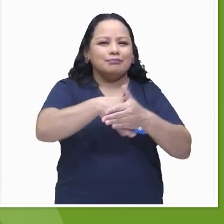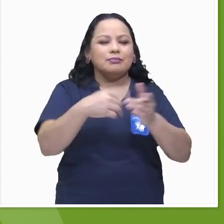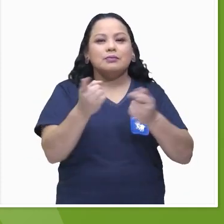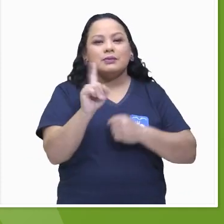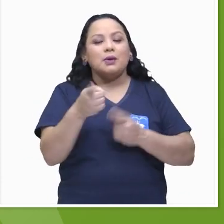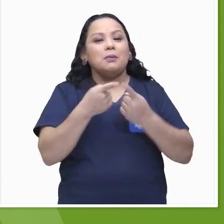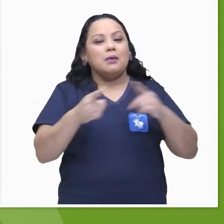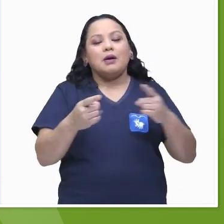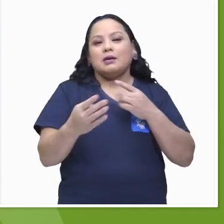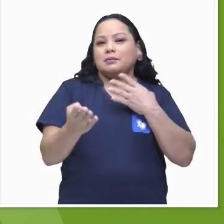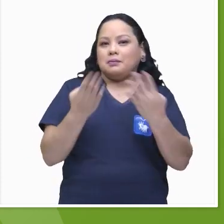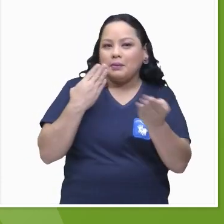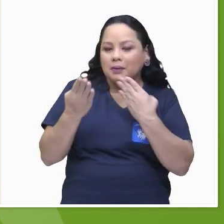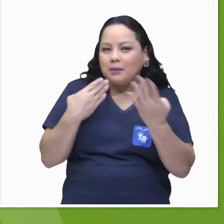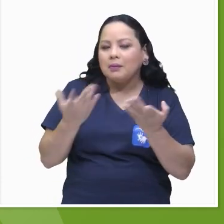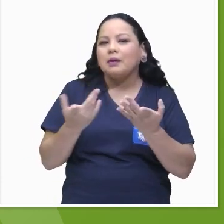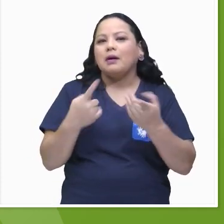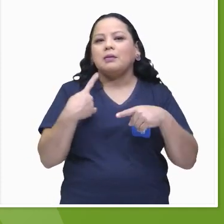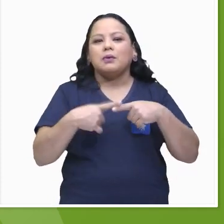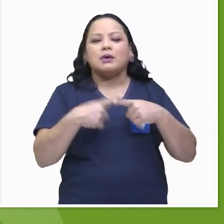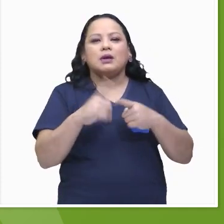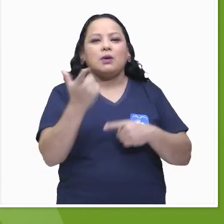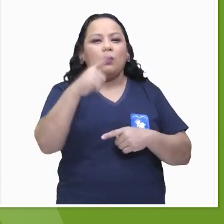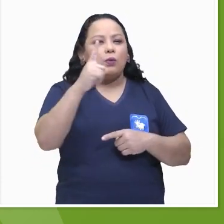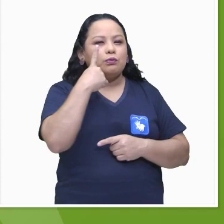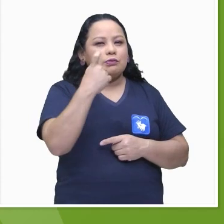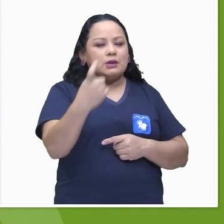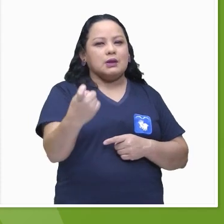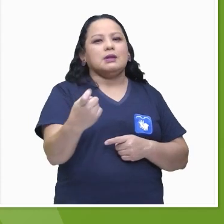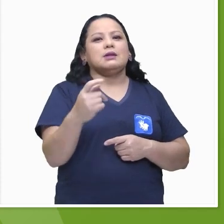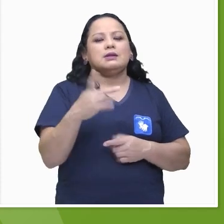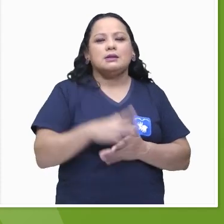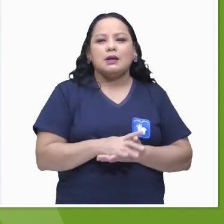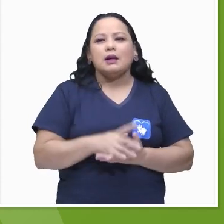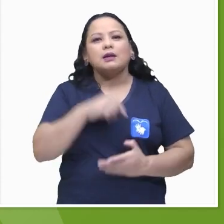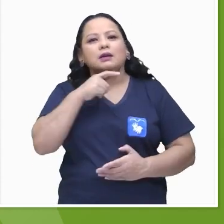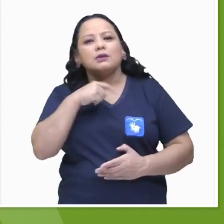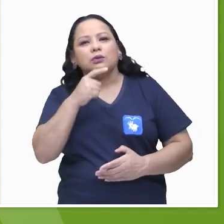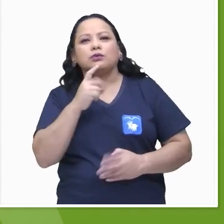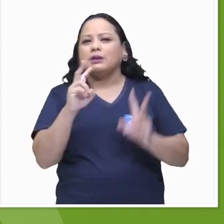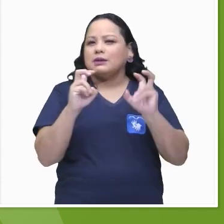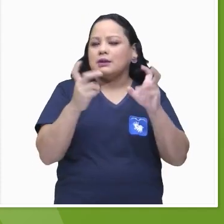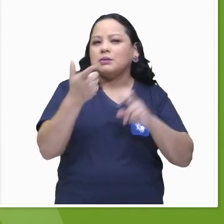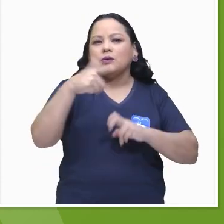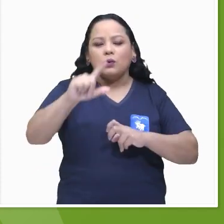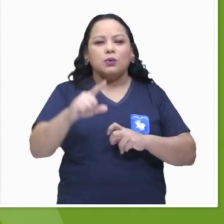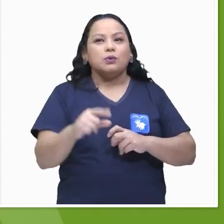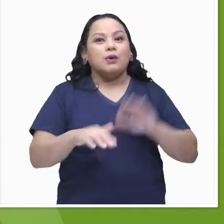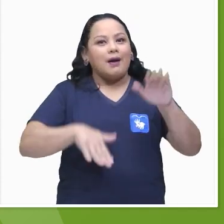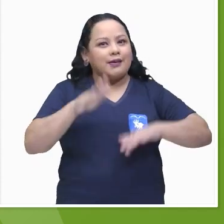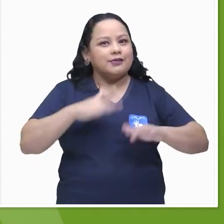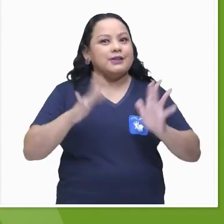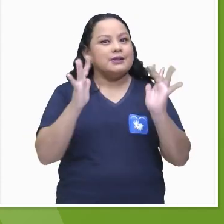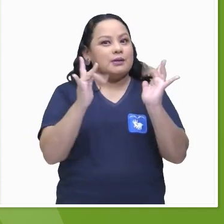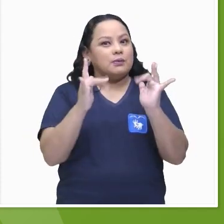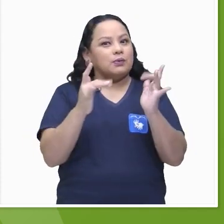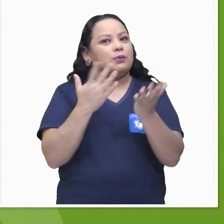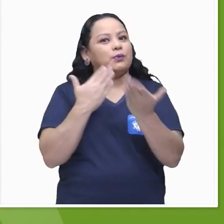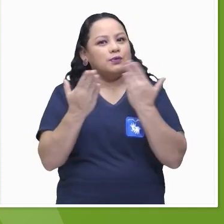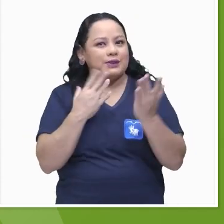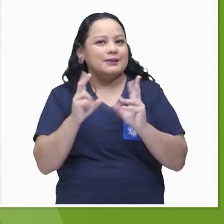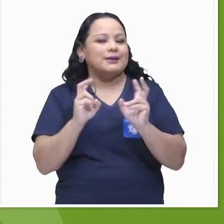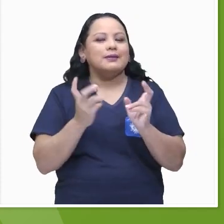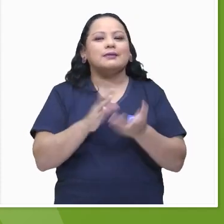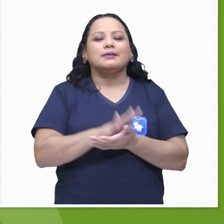para conversar, né? Já vai ter outros interesses, já começa a ter um interesse ali de namoro, tá? Então, a adolescência